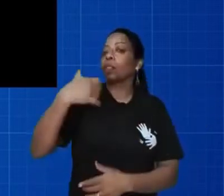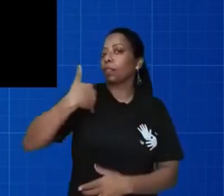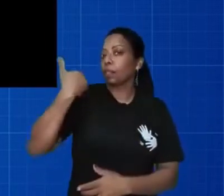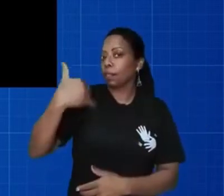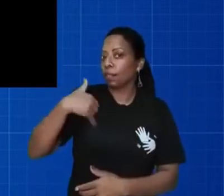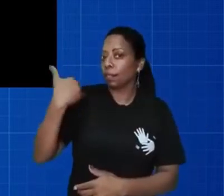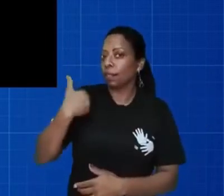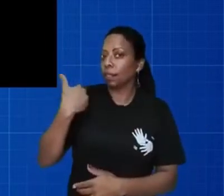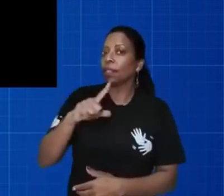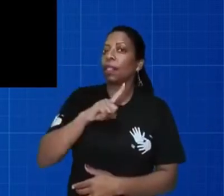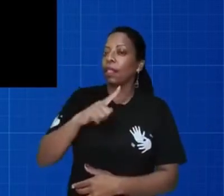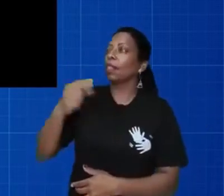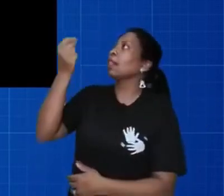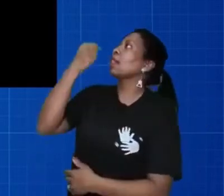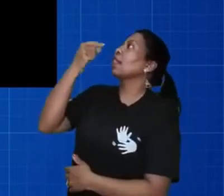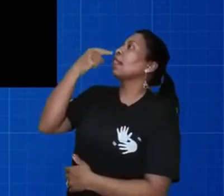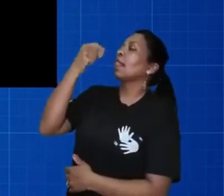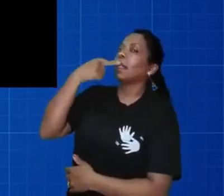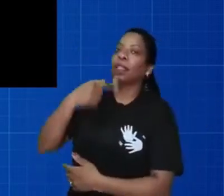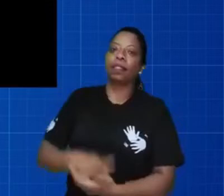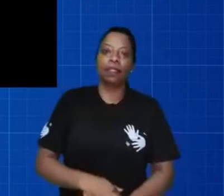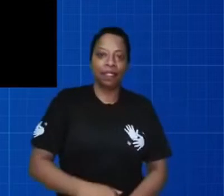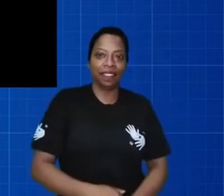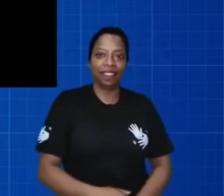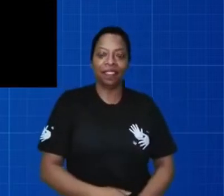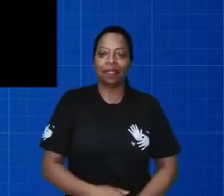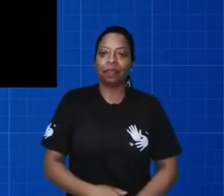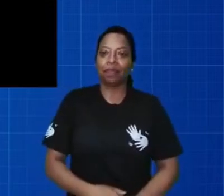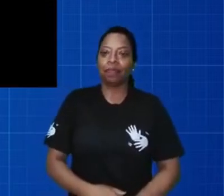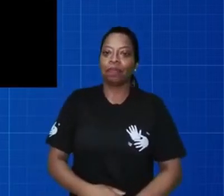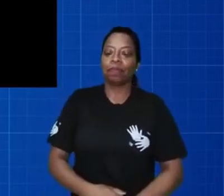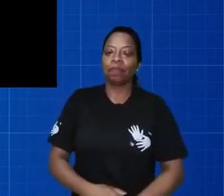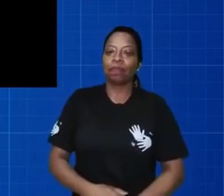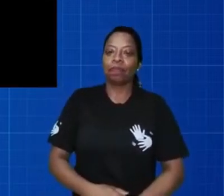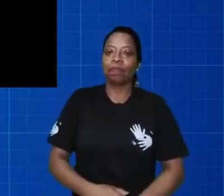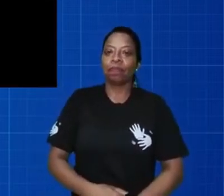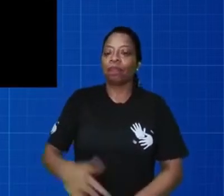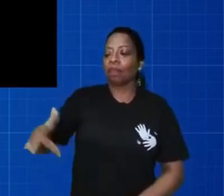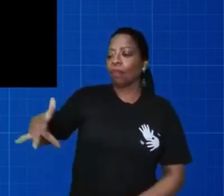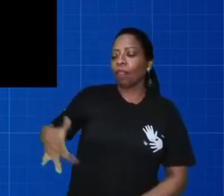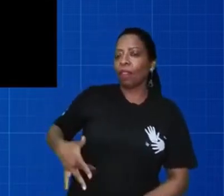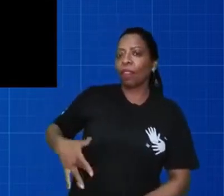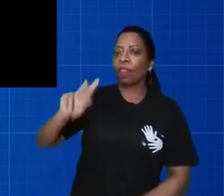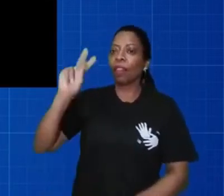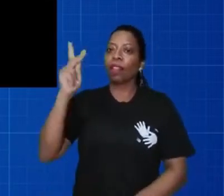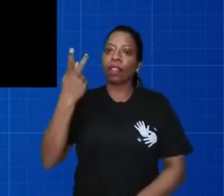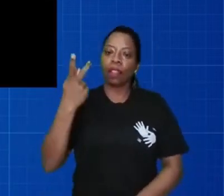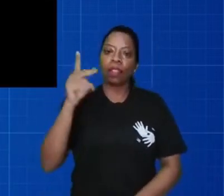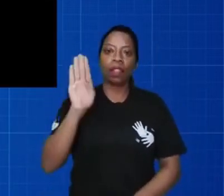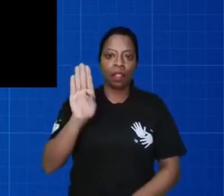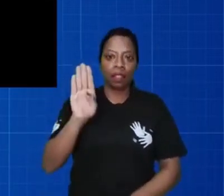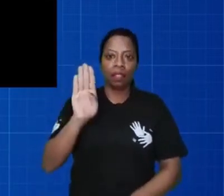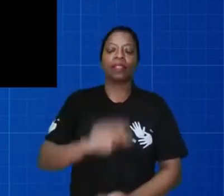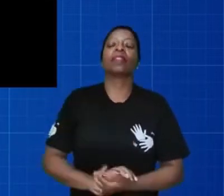Hepatite B. Uma doença causada por um vírus também. A transmissão é por contato com sangue, sêmen,